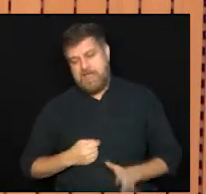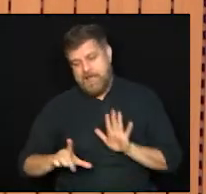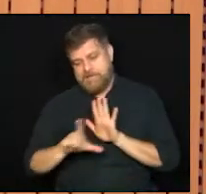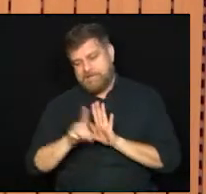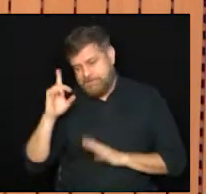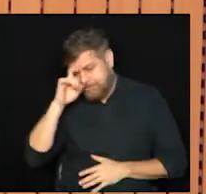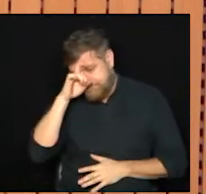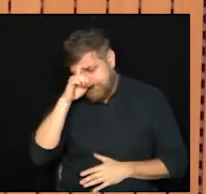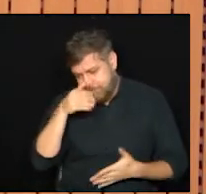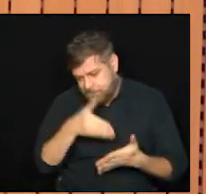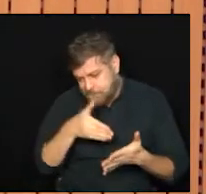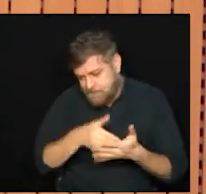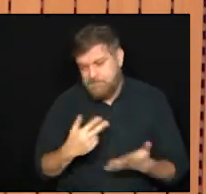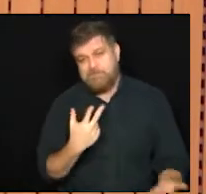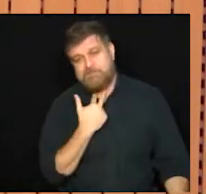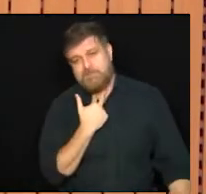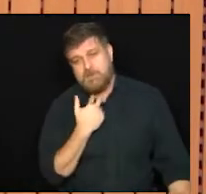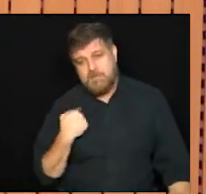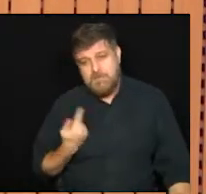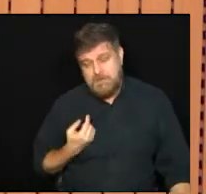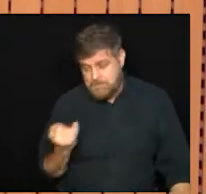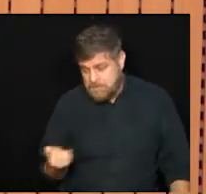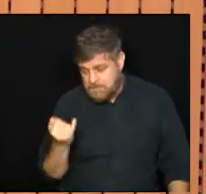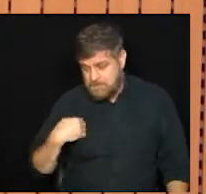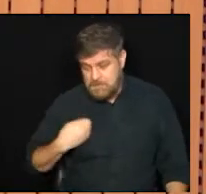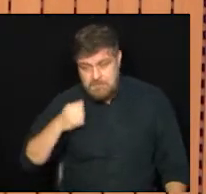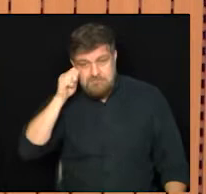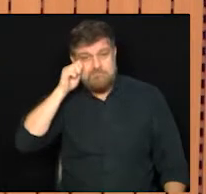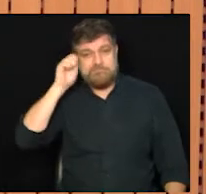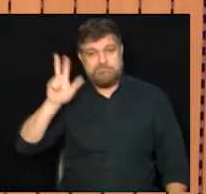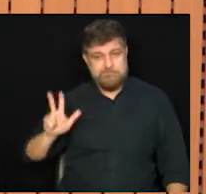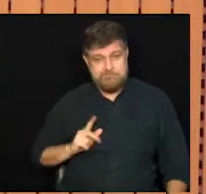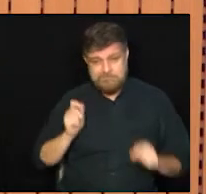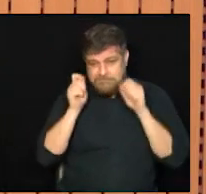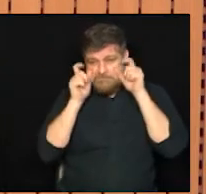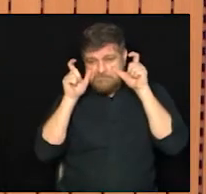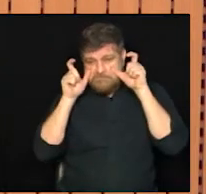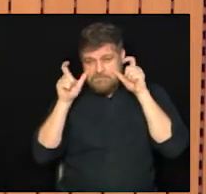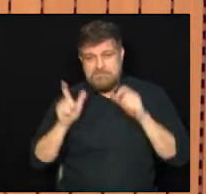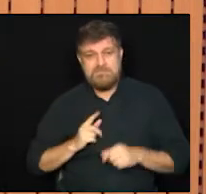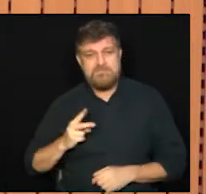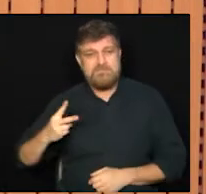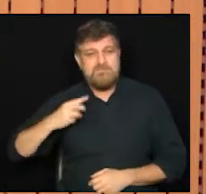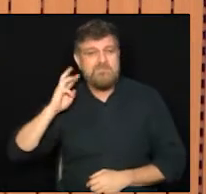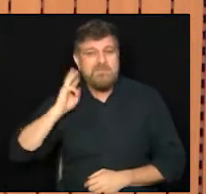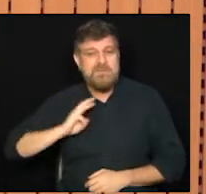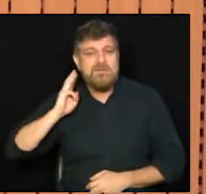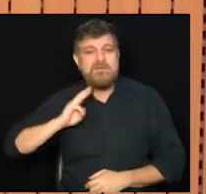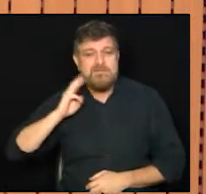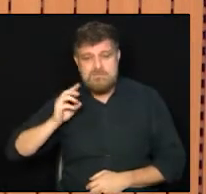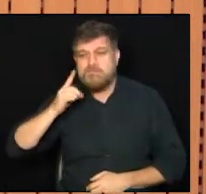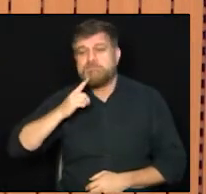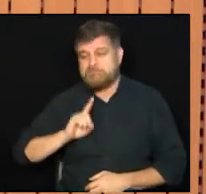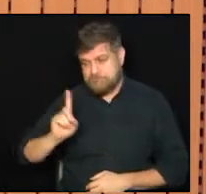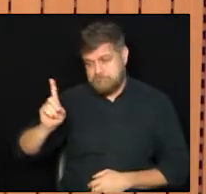importante colocar isso, porque a gente vai ficar atento a isso. Estou vendo o vereador Cecília e o vereador Eduardo Margoga